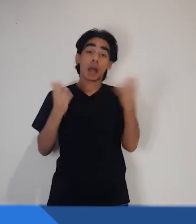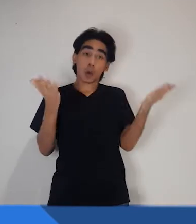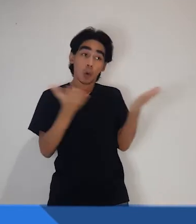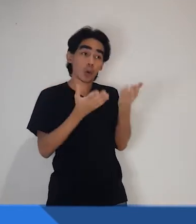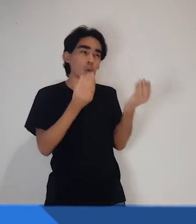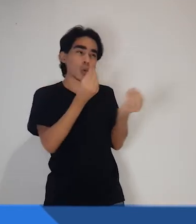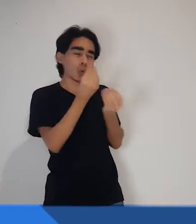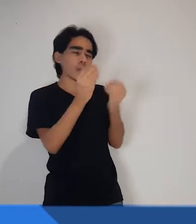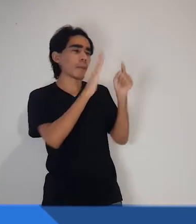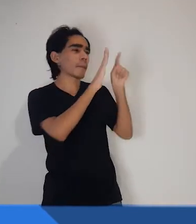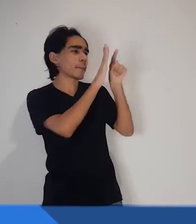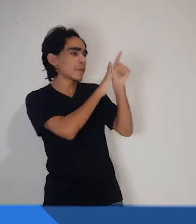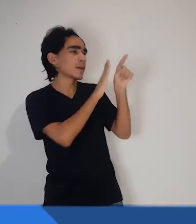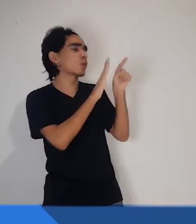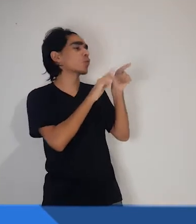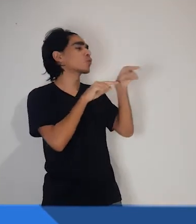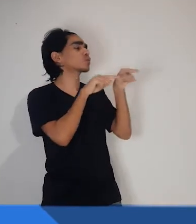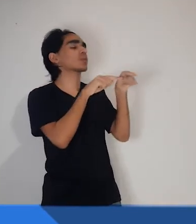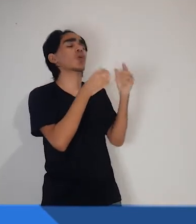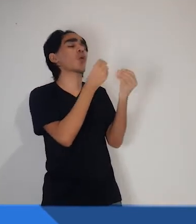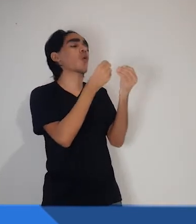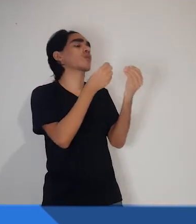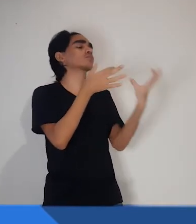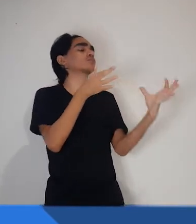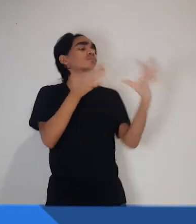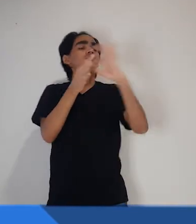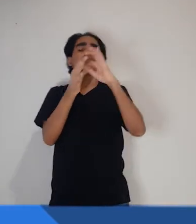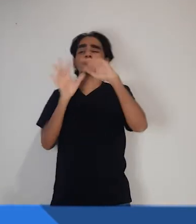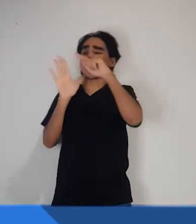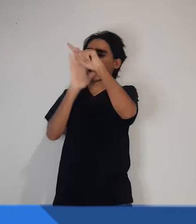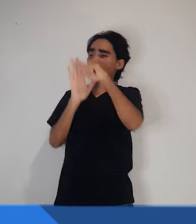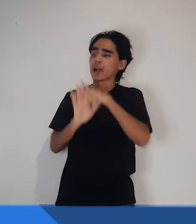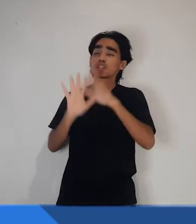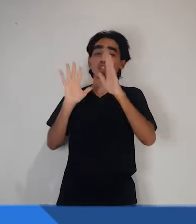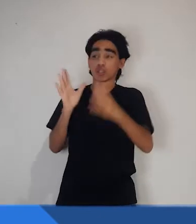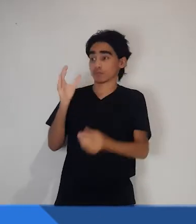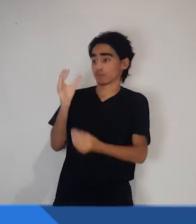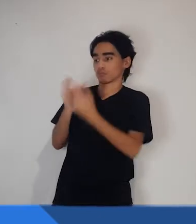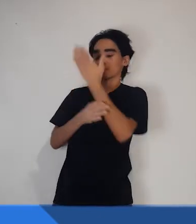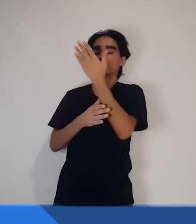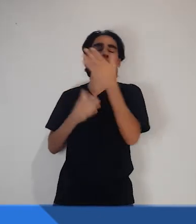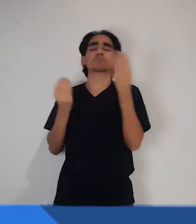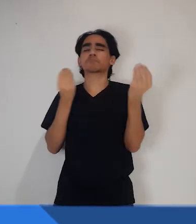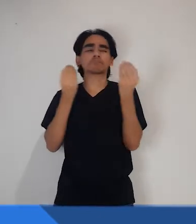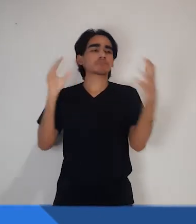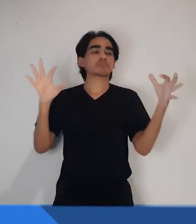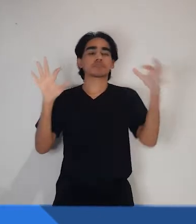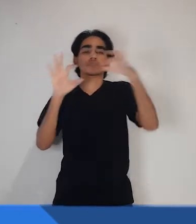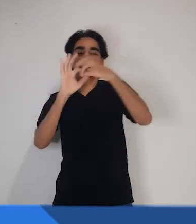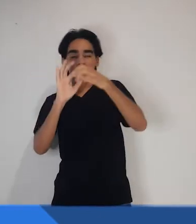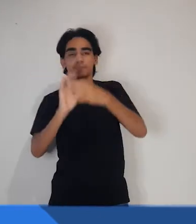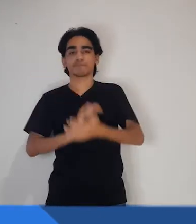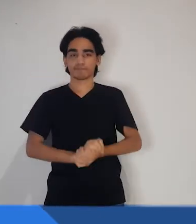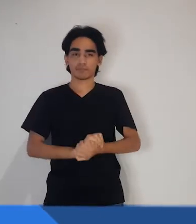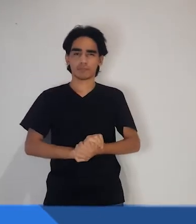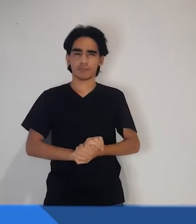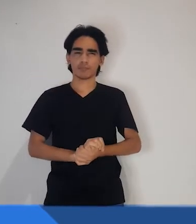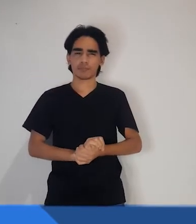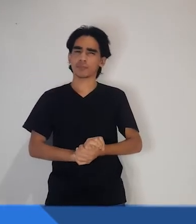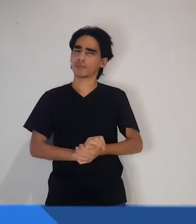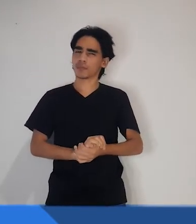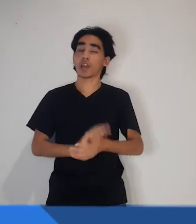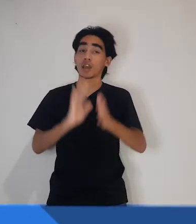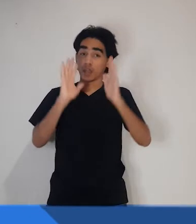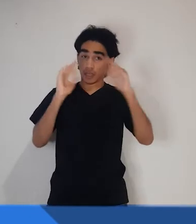como criar as questões e vinculá-las ao questionário que já foi criado. Para facilitar a nossa vida, eu deixei